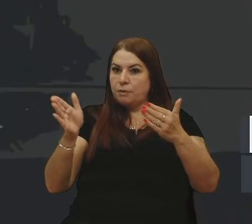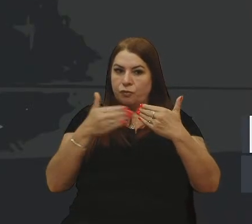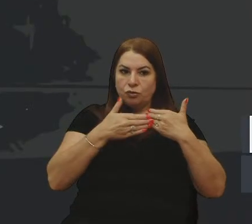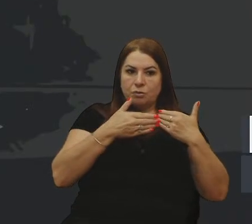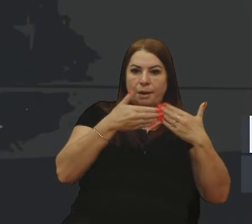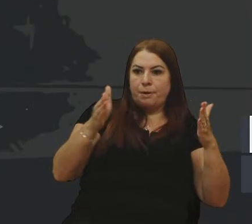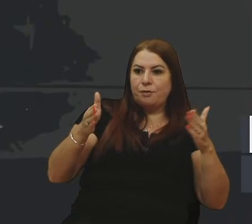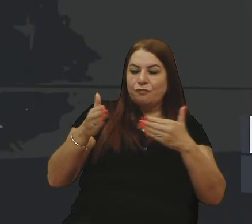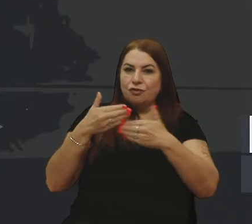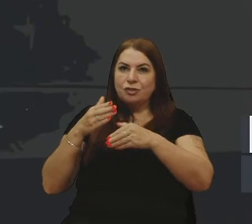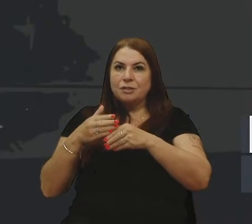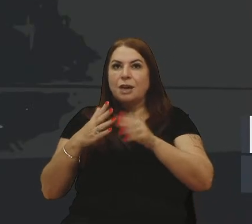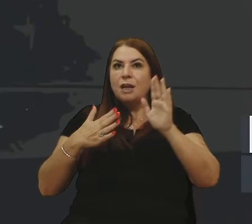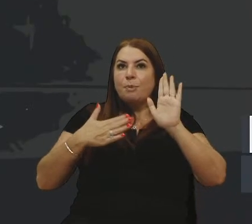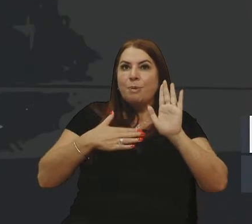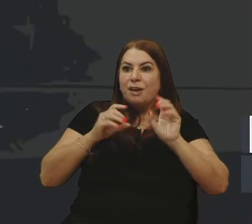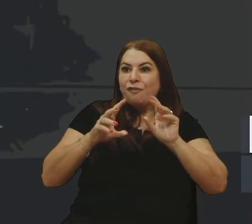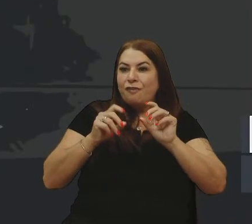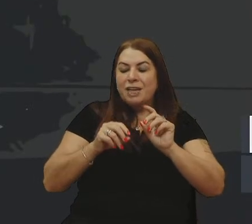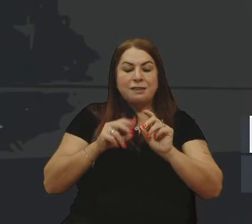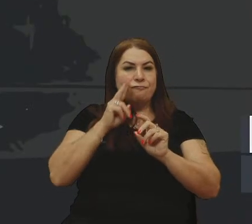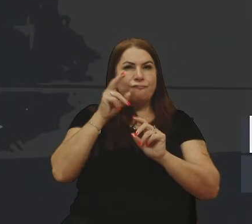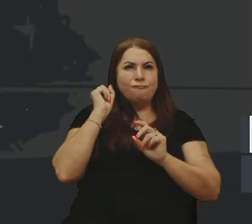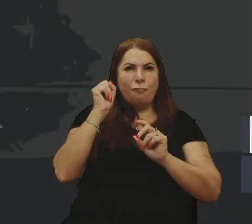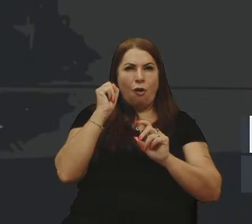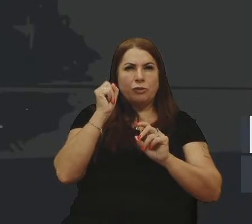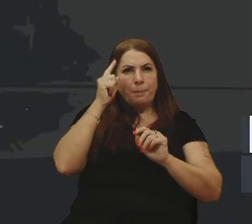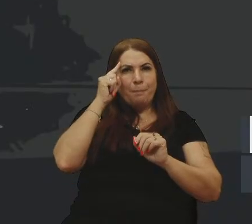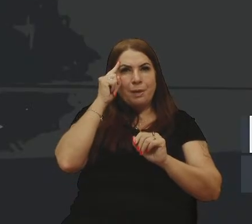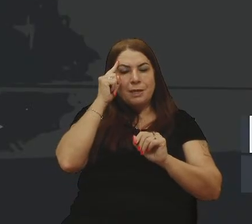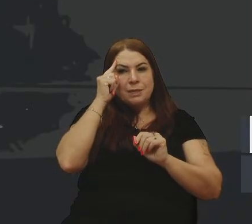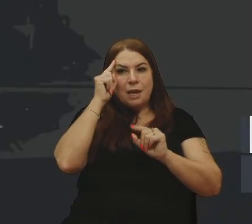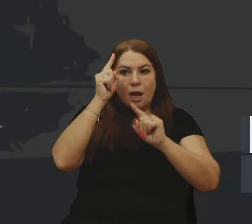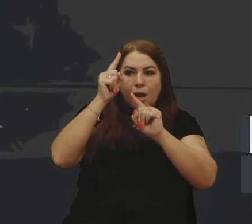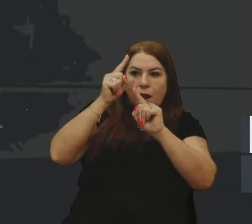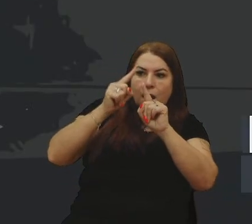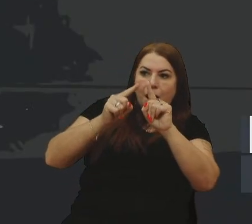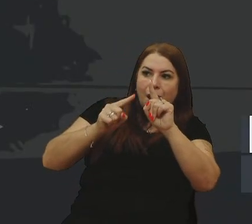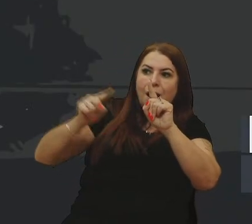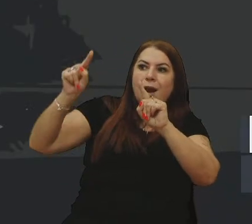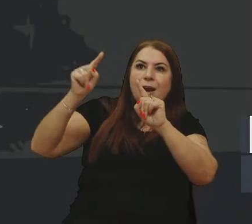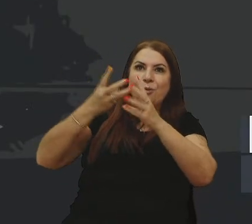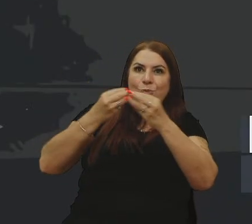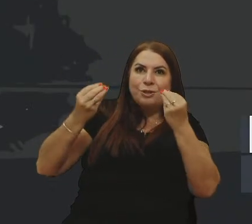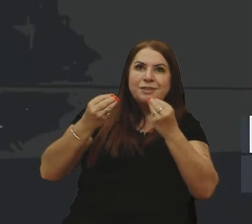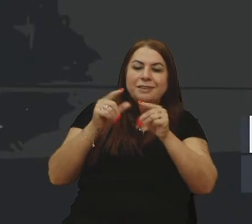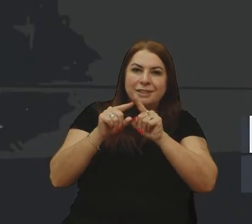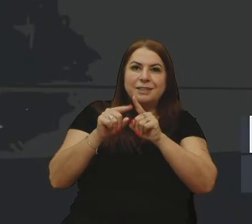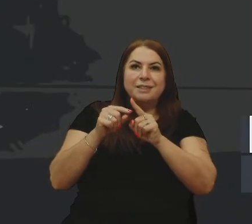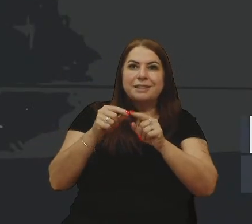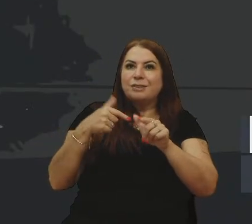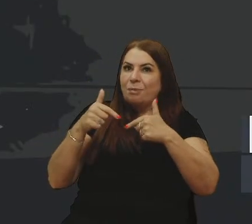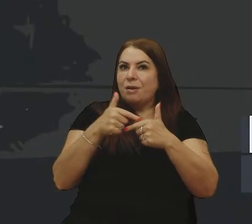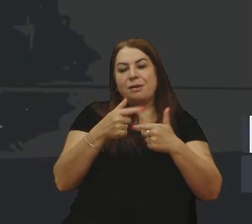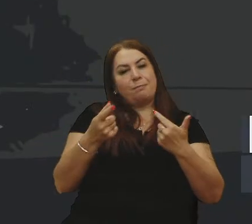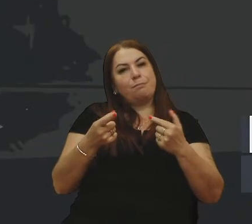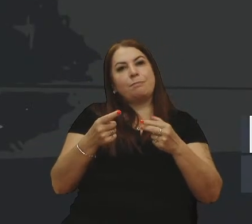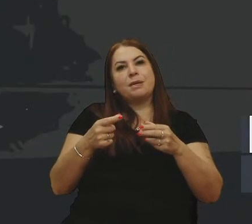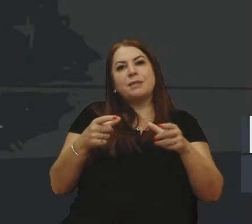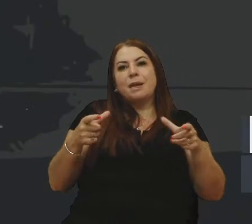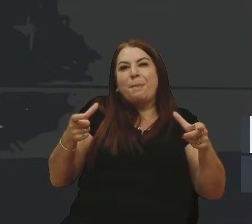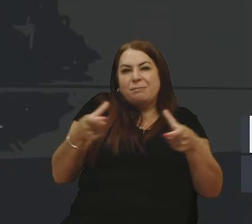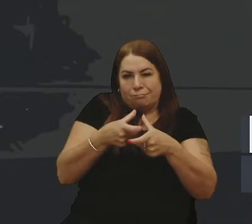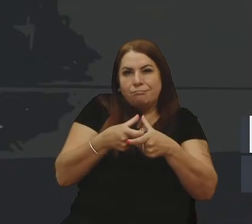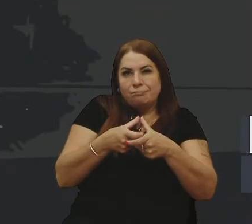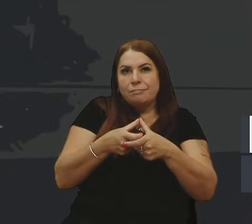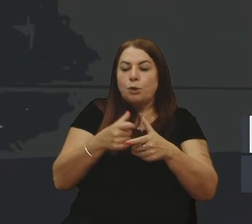momento. Mas a promessa de venda é tão forte que tu está sempre com a curva alta, dizendo que tu tem várias operações, mas, na verdade, a rede é mais enxuta. E